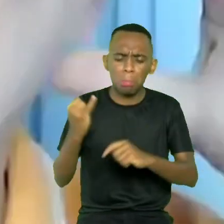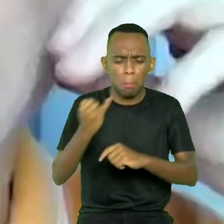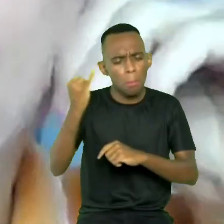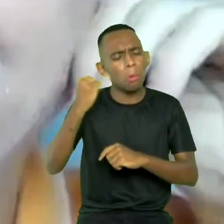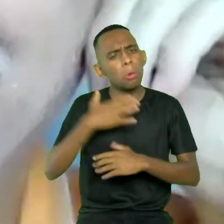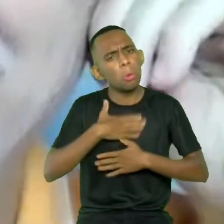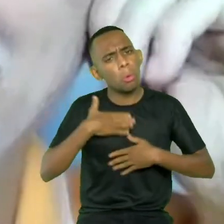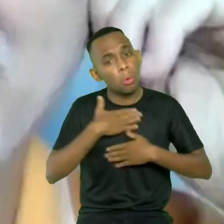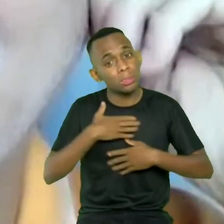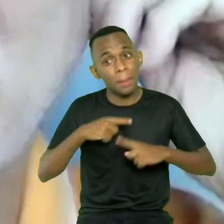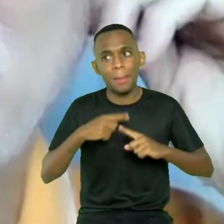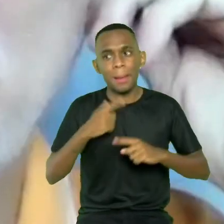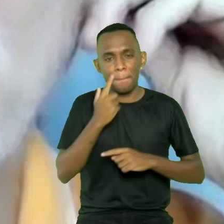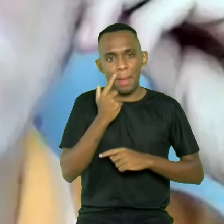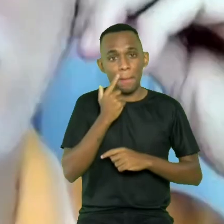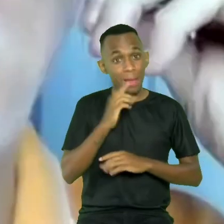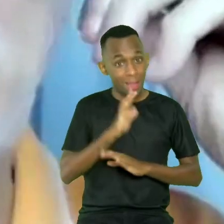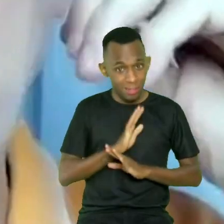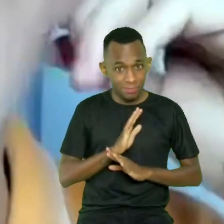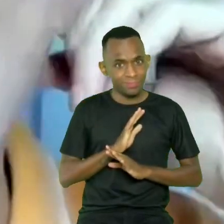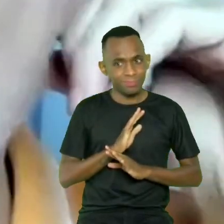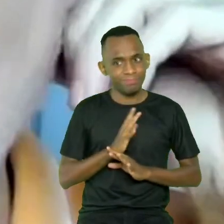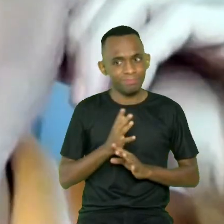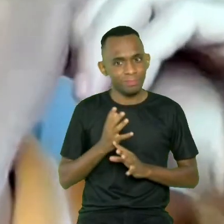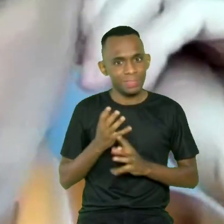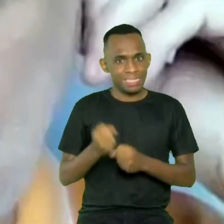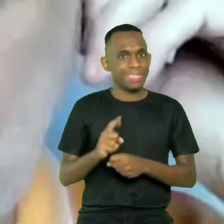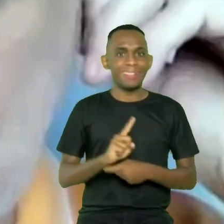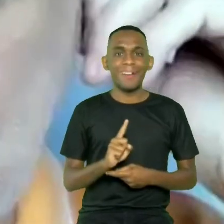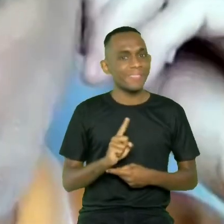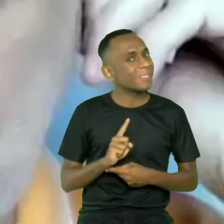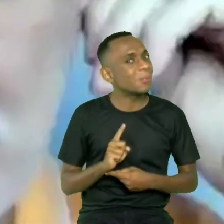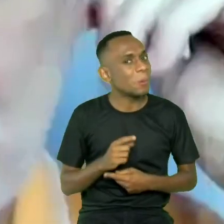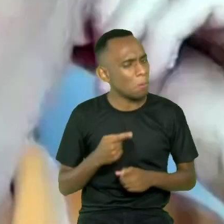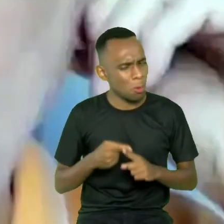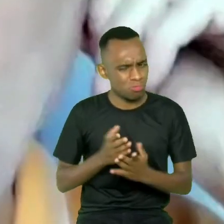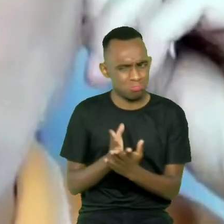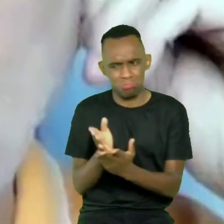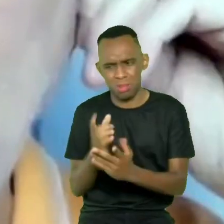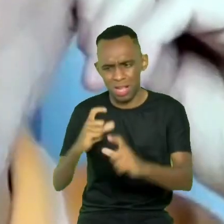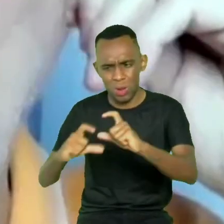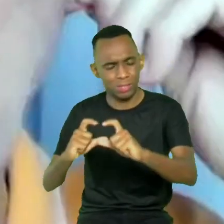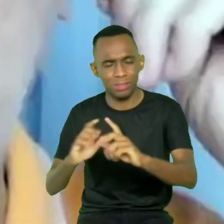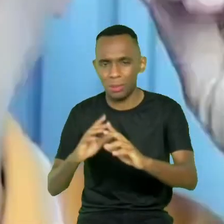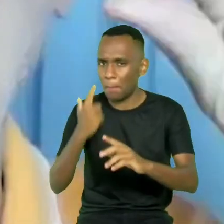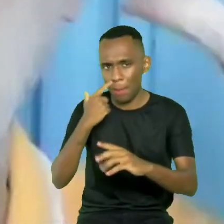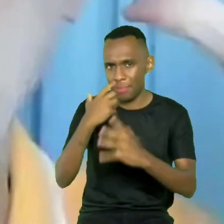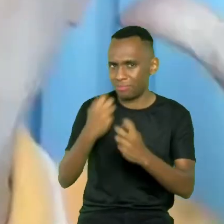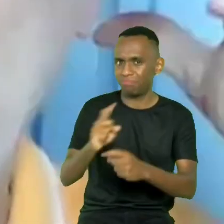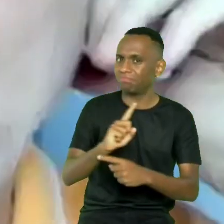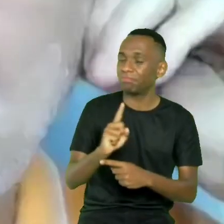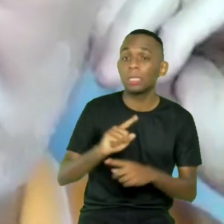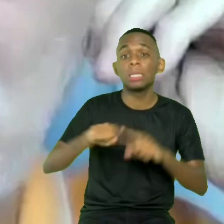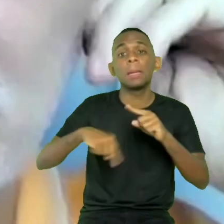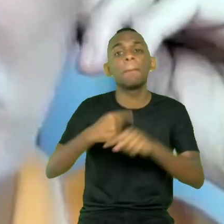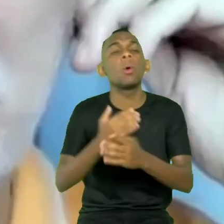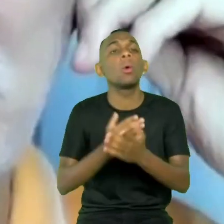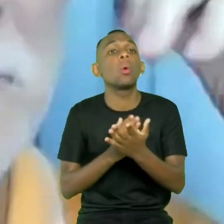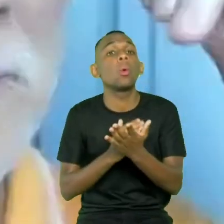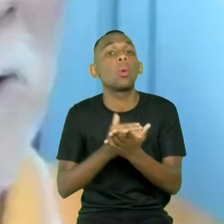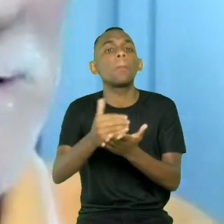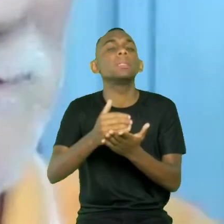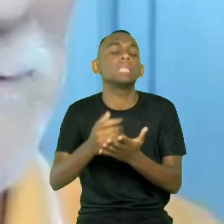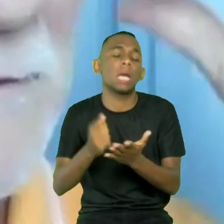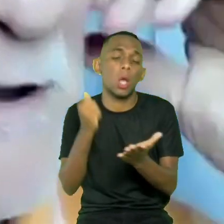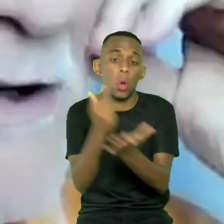pai não aprovava muito esse gosto, não. E a gente começava. Depois eu comecei a comprar revista em